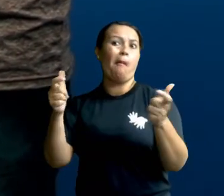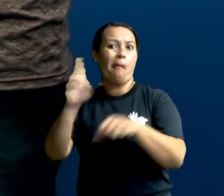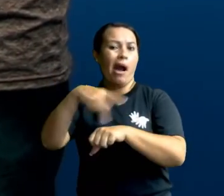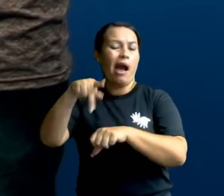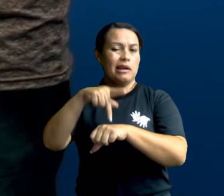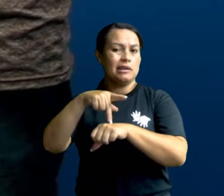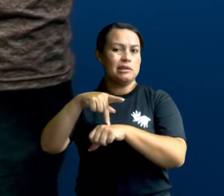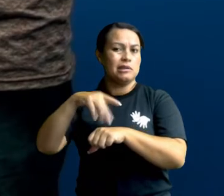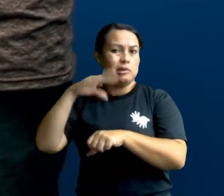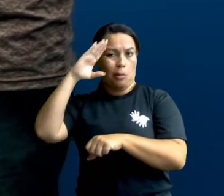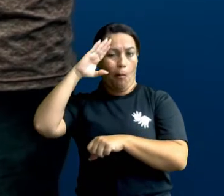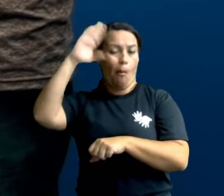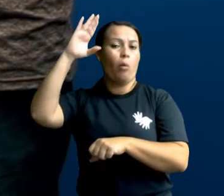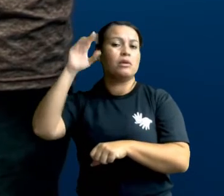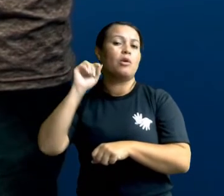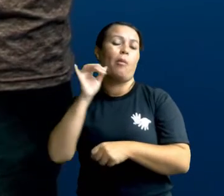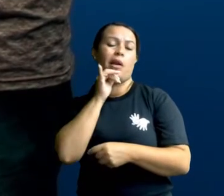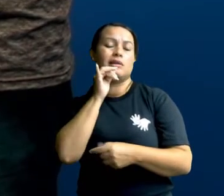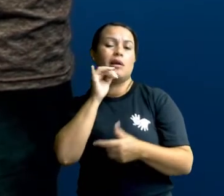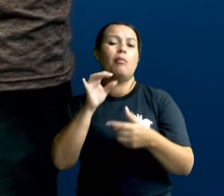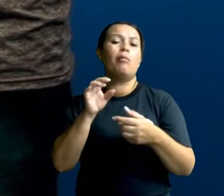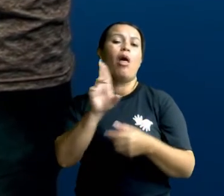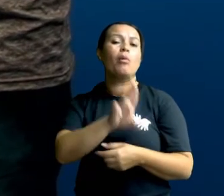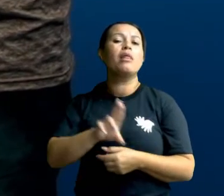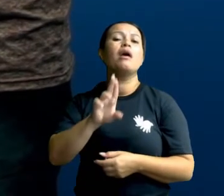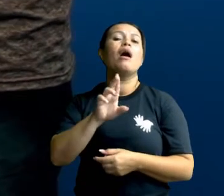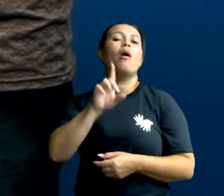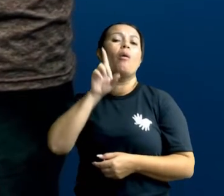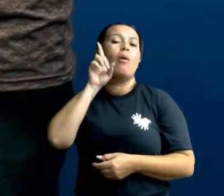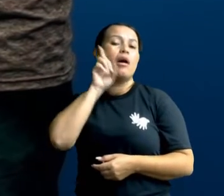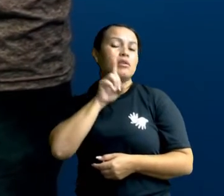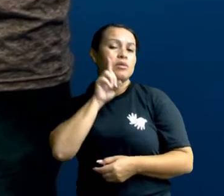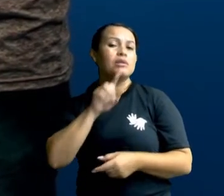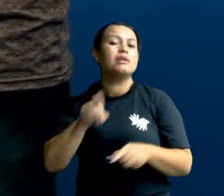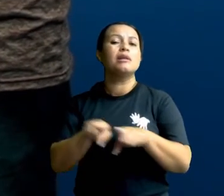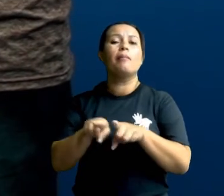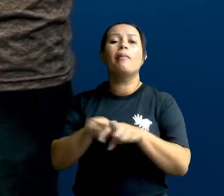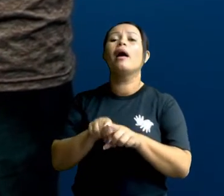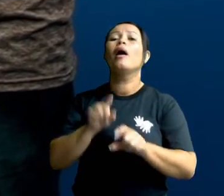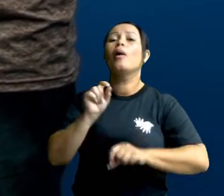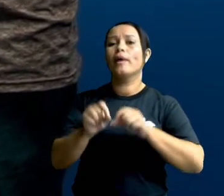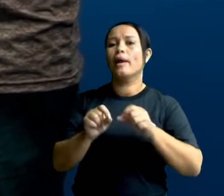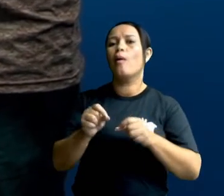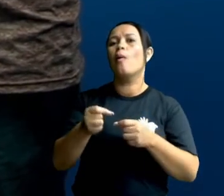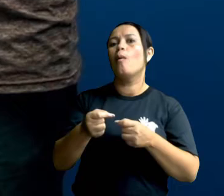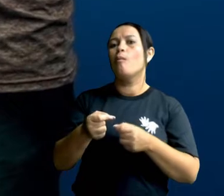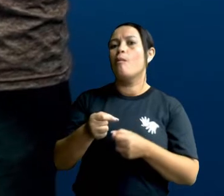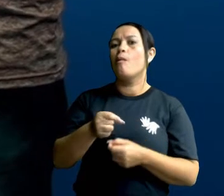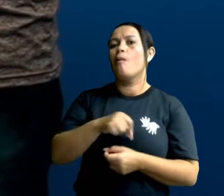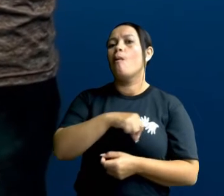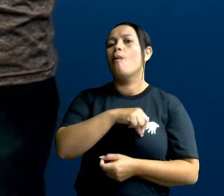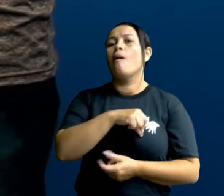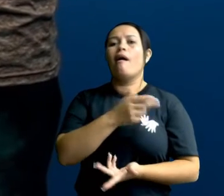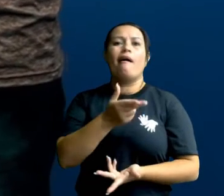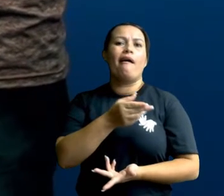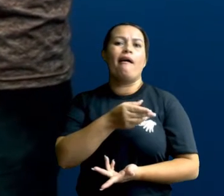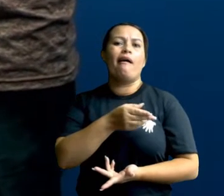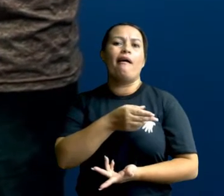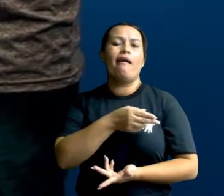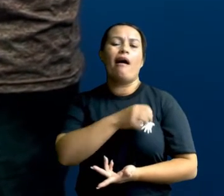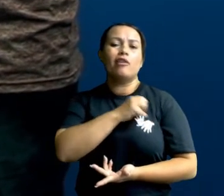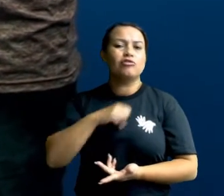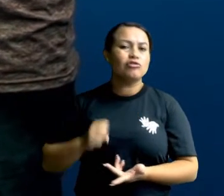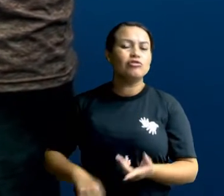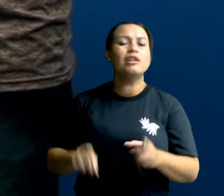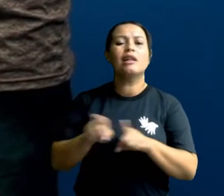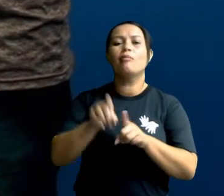potências, países maiores economias como a União Europeia, como os Estados Unidos, como a China, mas ele não está